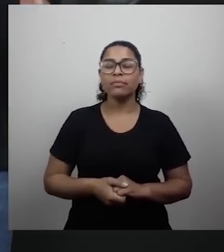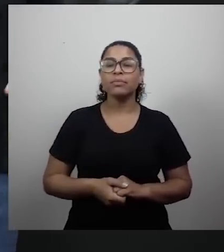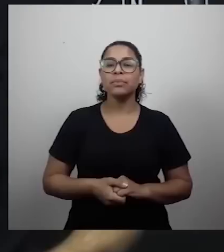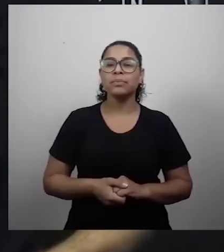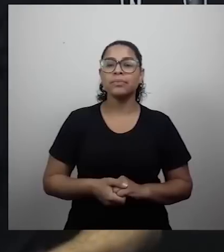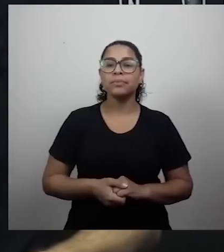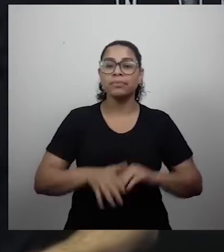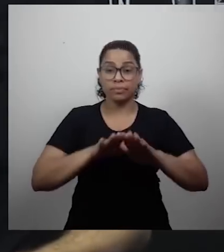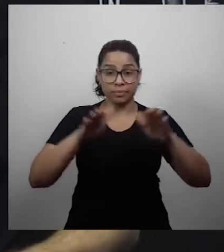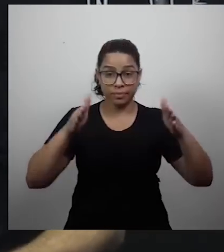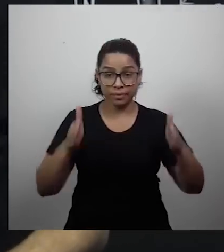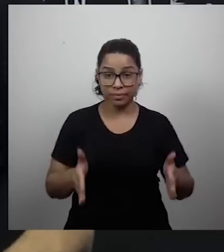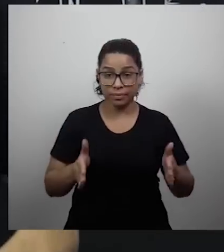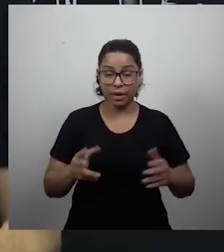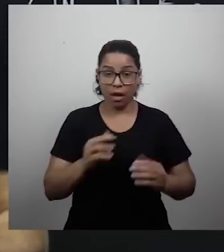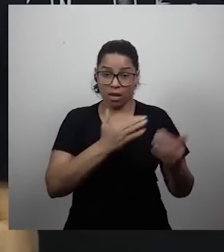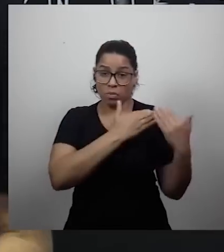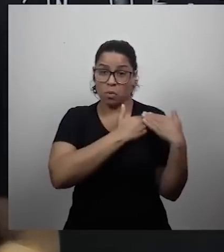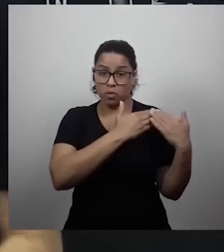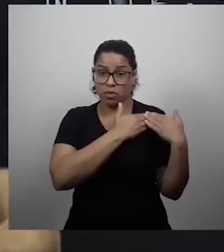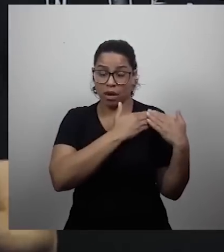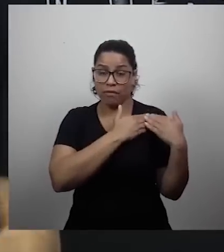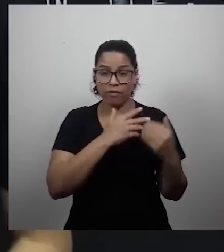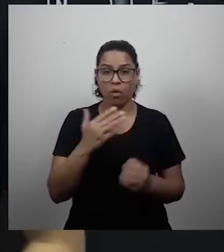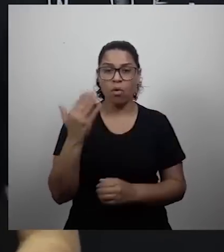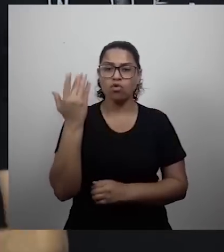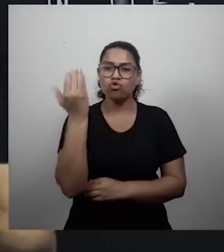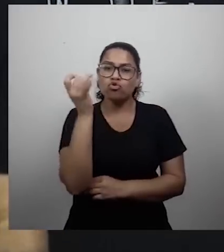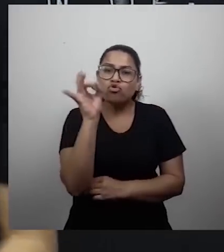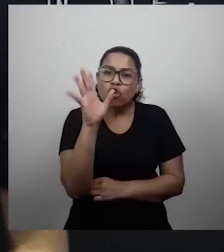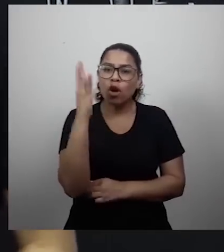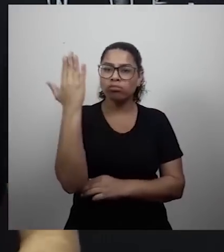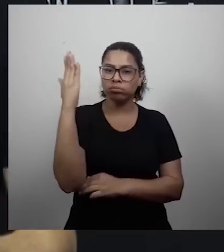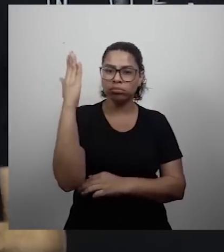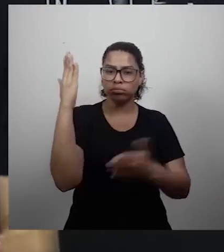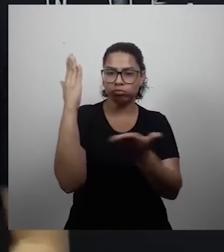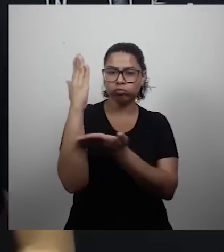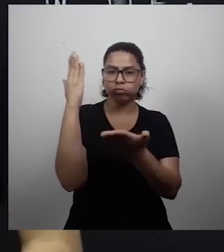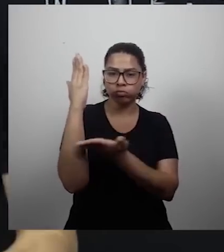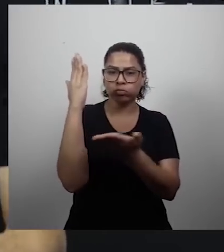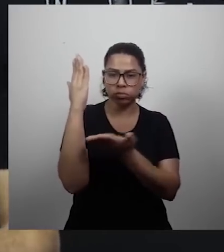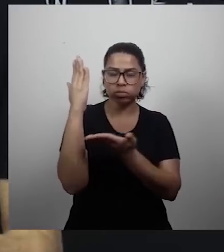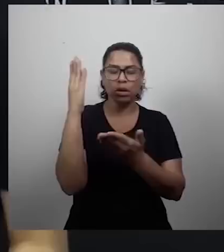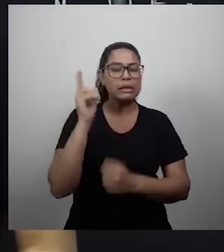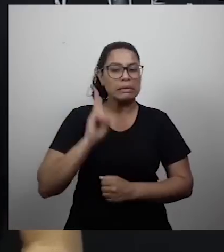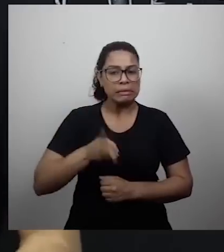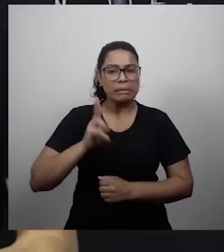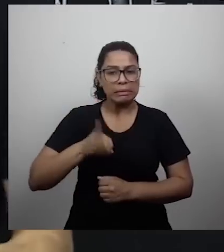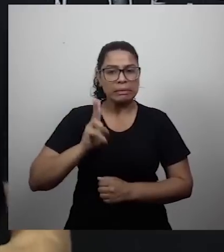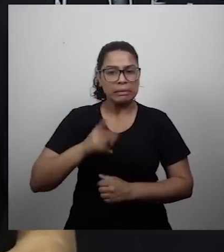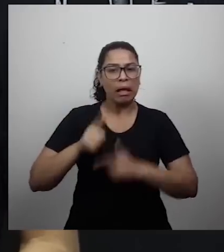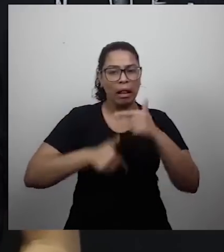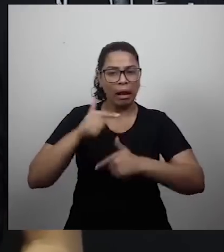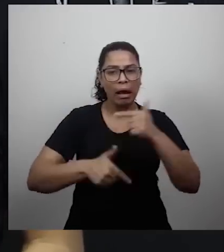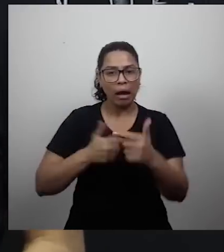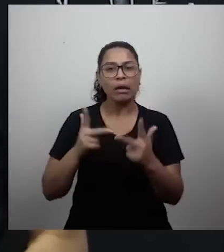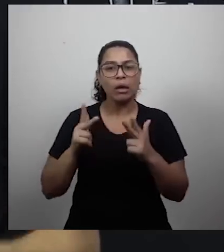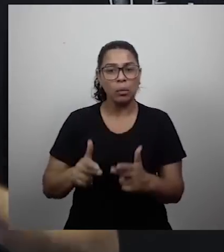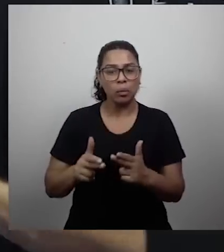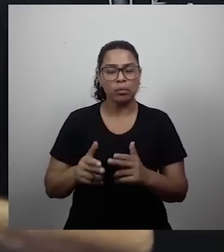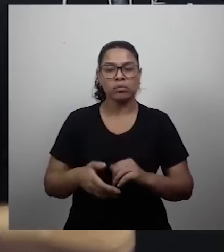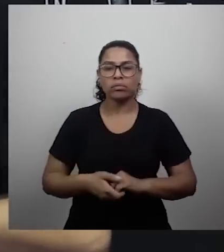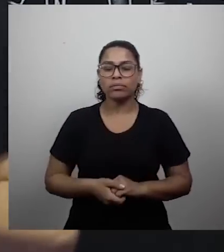o cara responsável pelo corte iria só ficar ali manipulando a máquina para fazer o corte de vários pedaços de